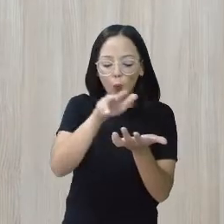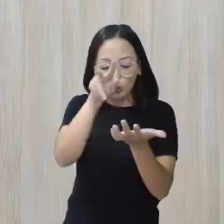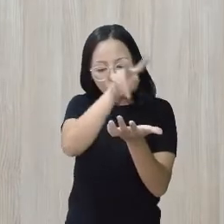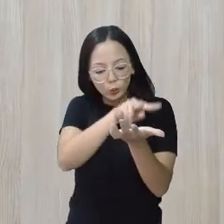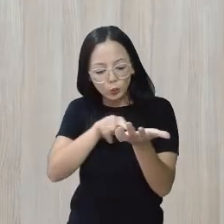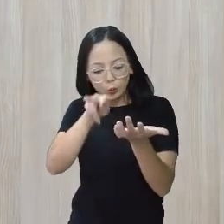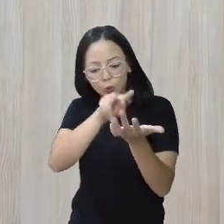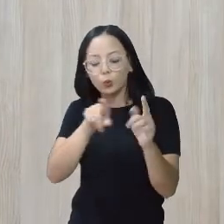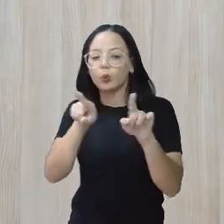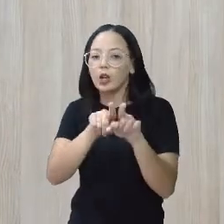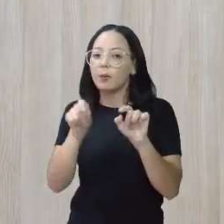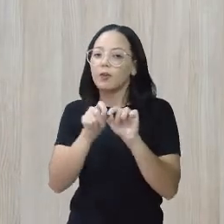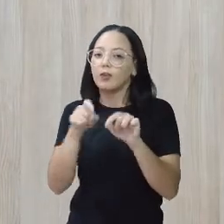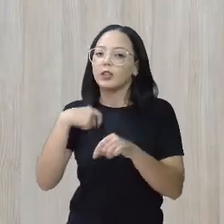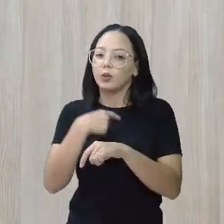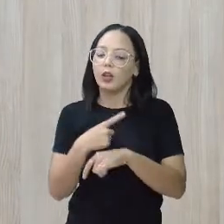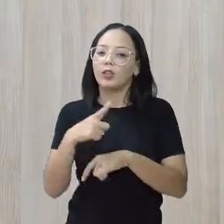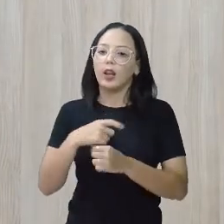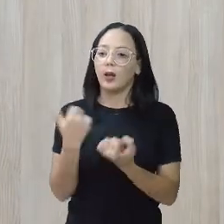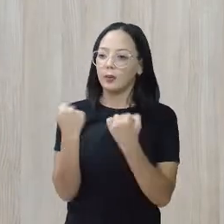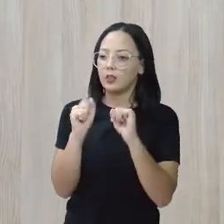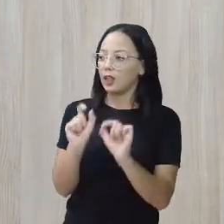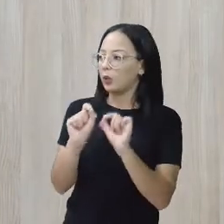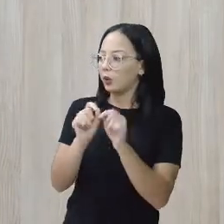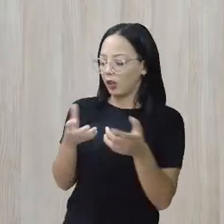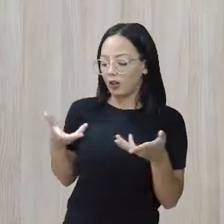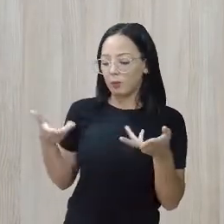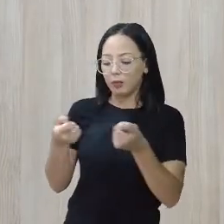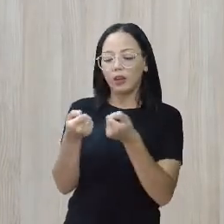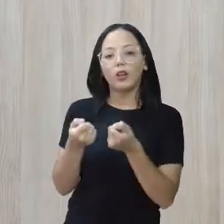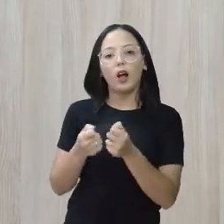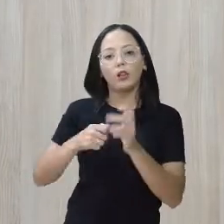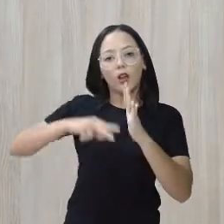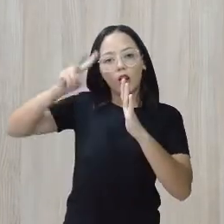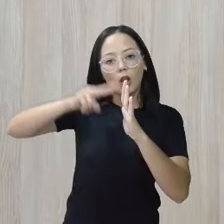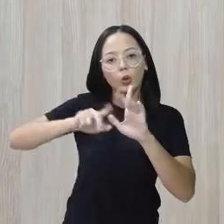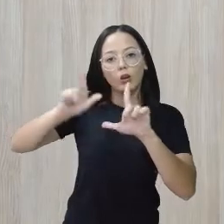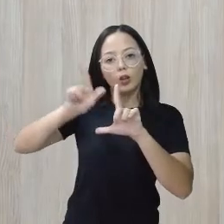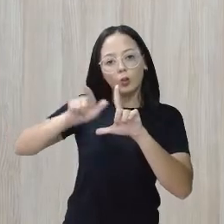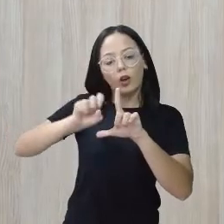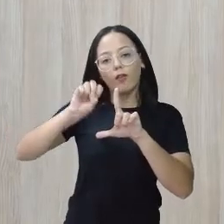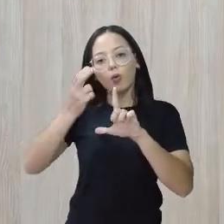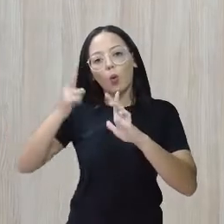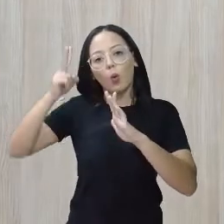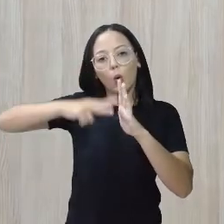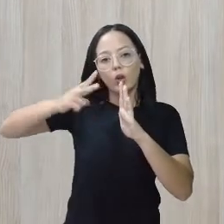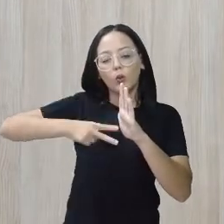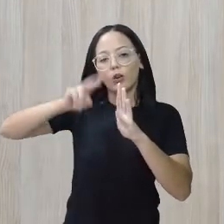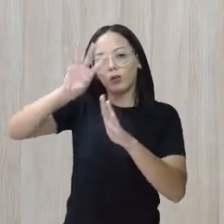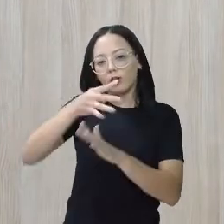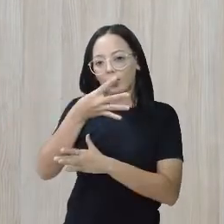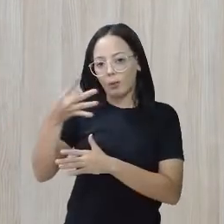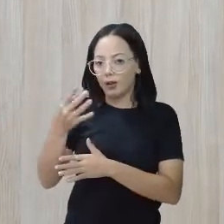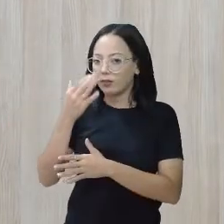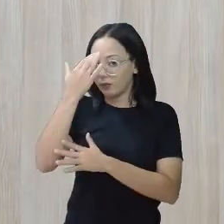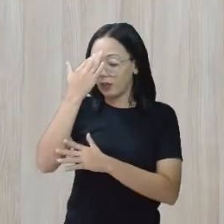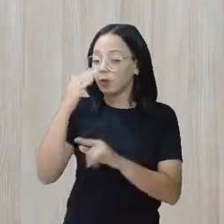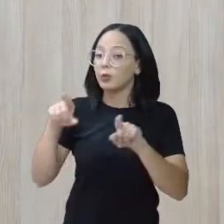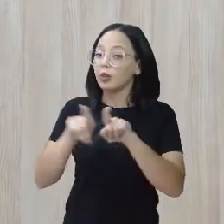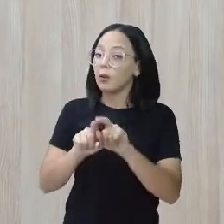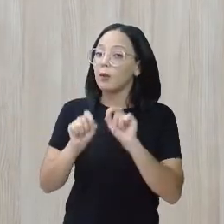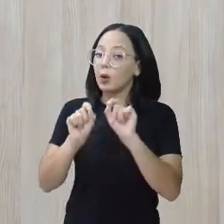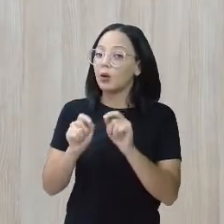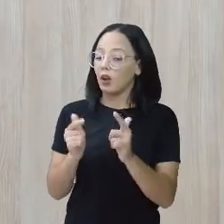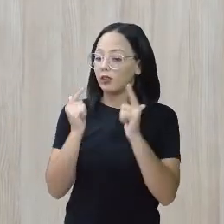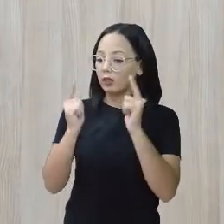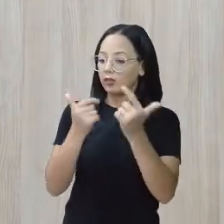faz com que a gente tenha necessidade de habilidade de leitura do gráfico ou leitura de uma tabela, né, gente? Até mesmo numa